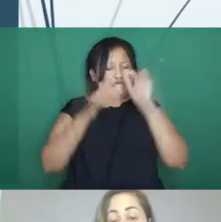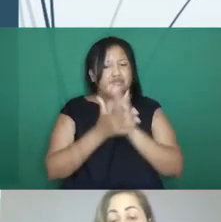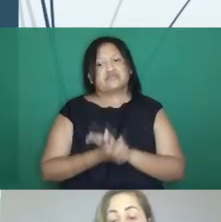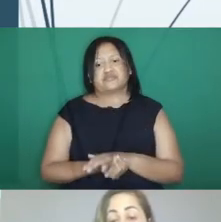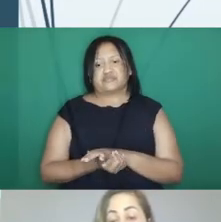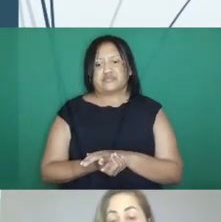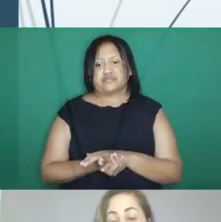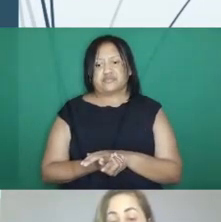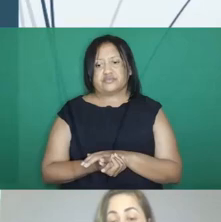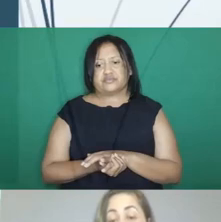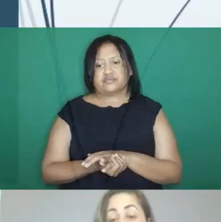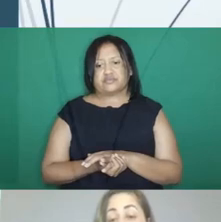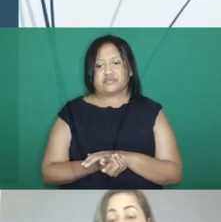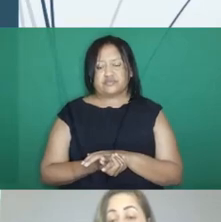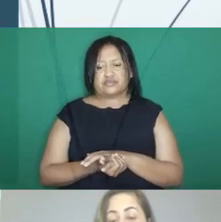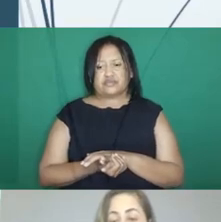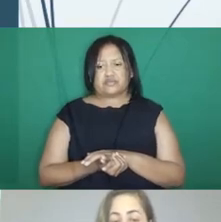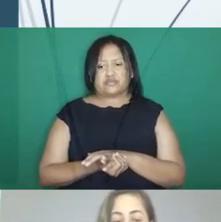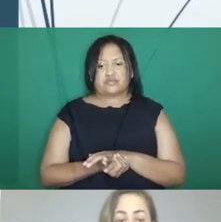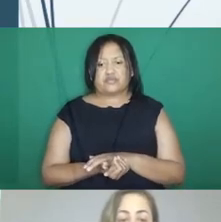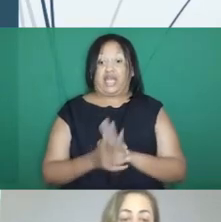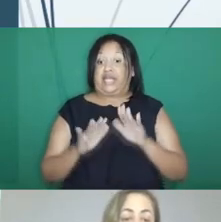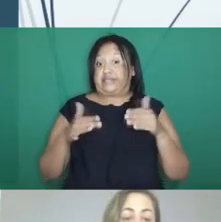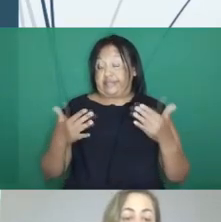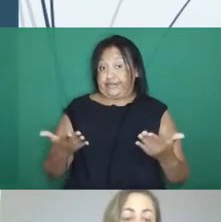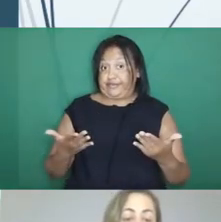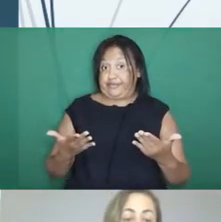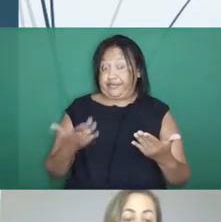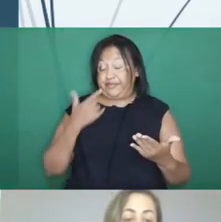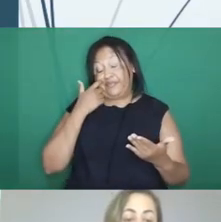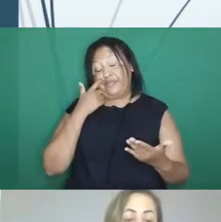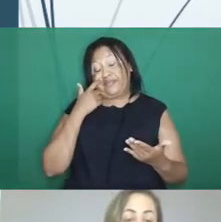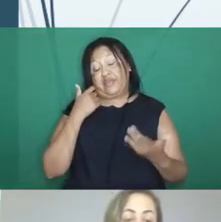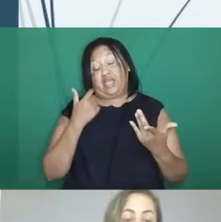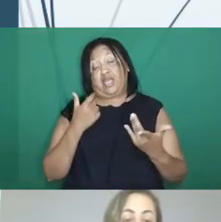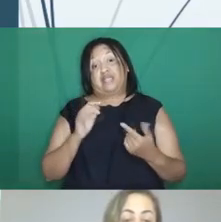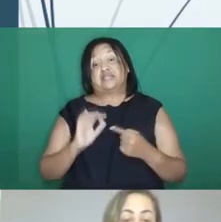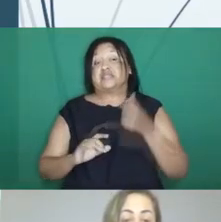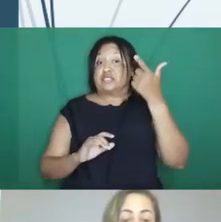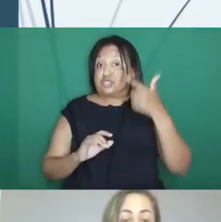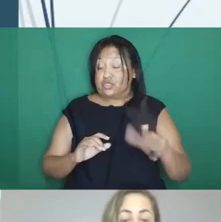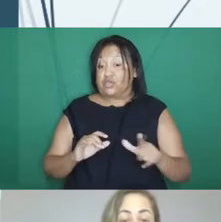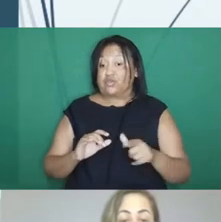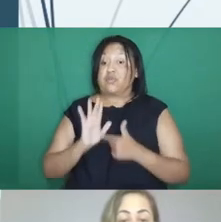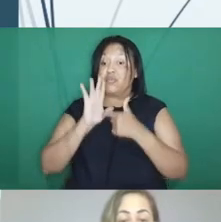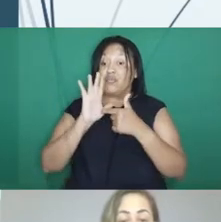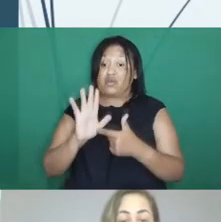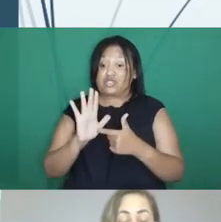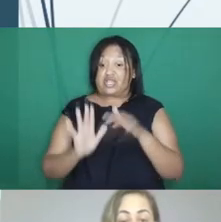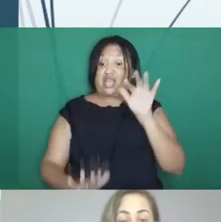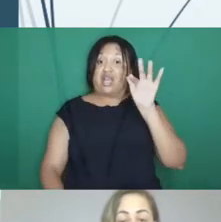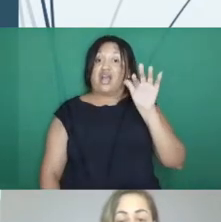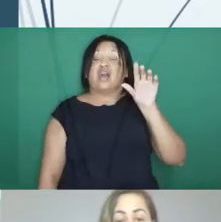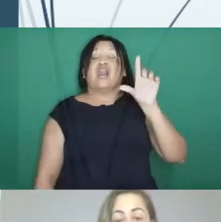After have you rains então de novo a expressão flashlin que